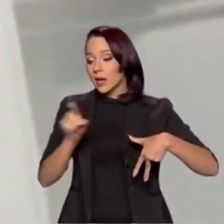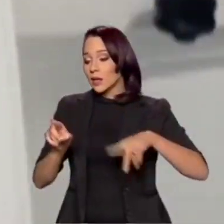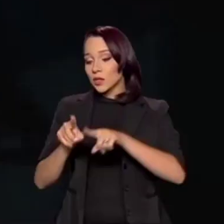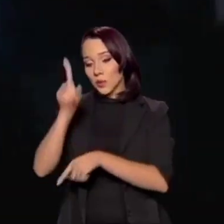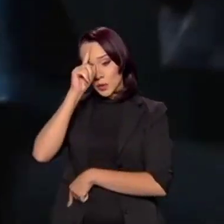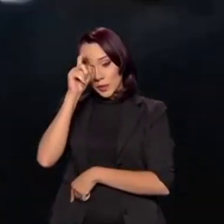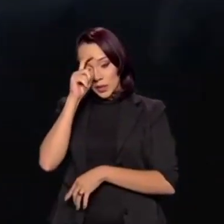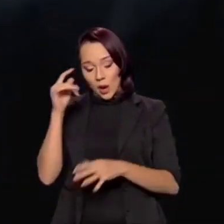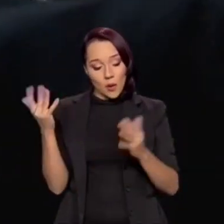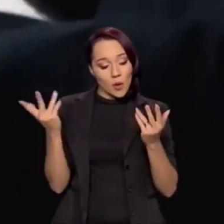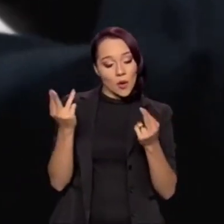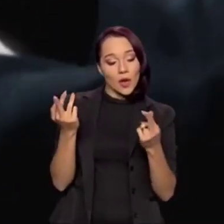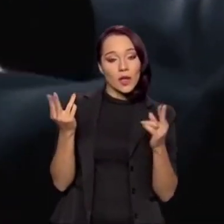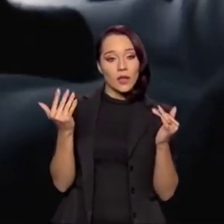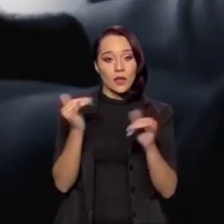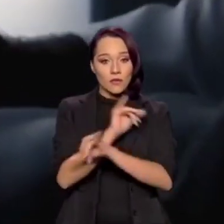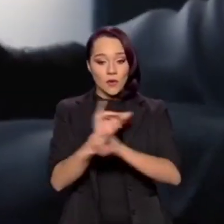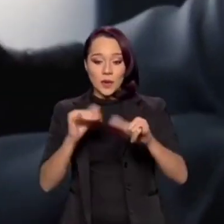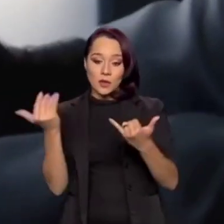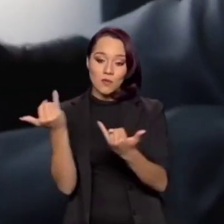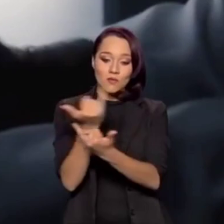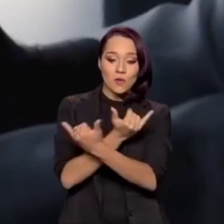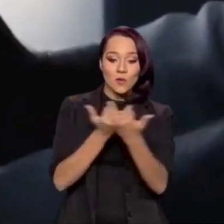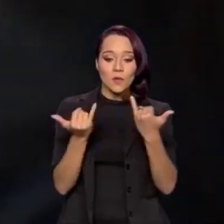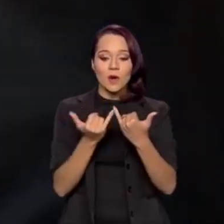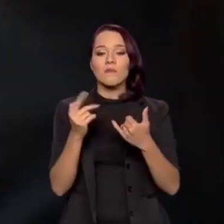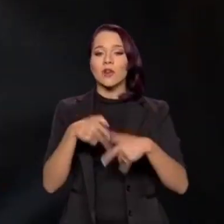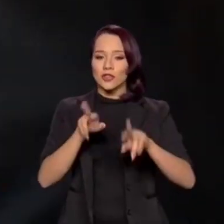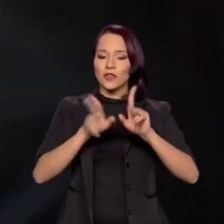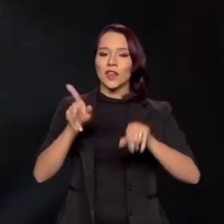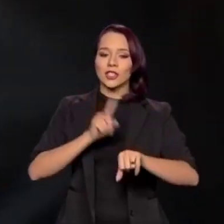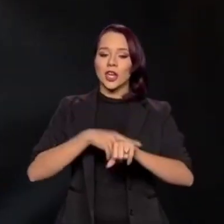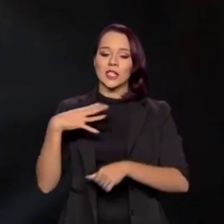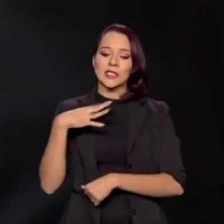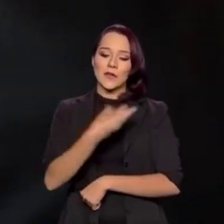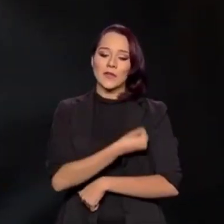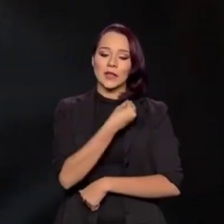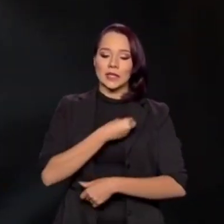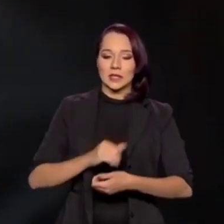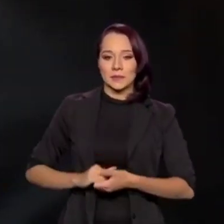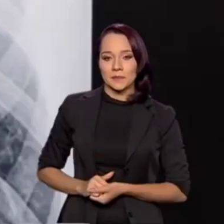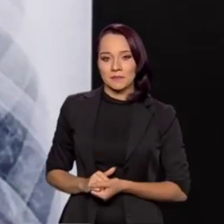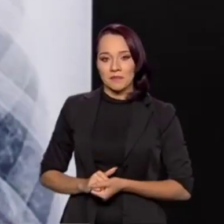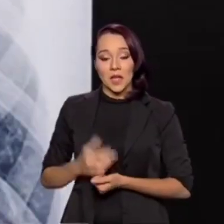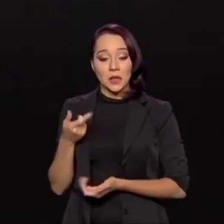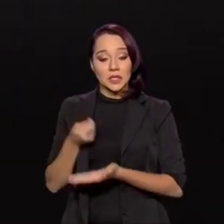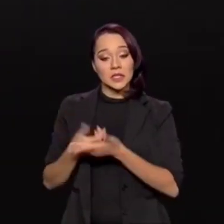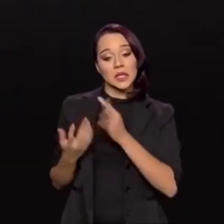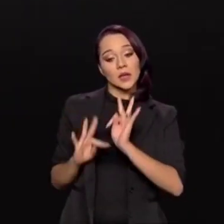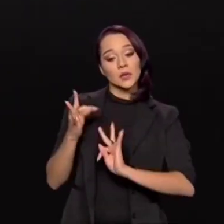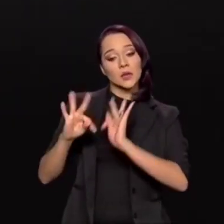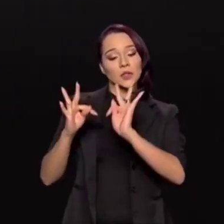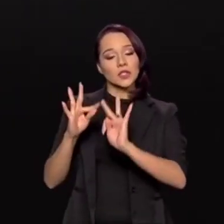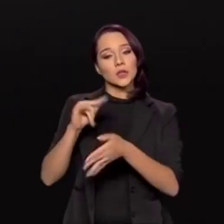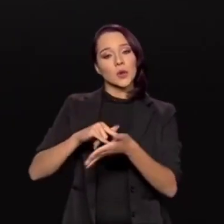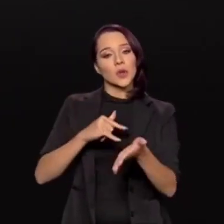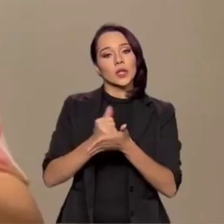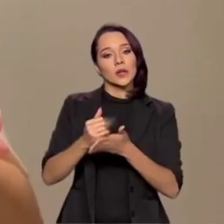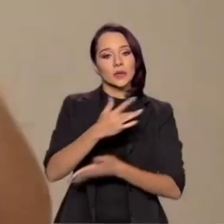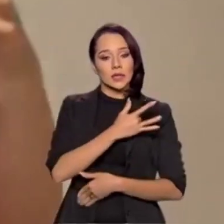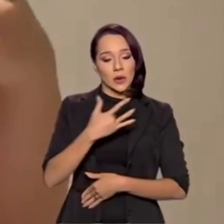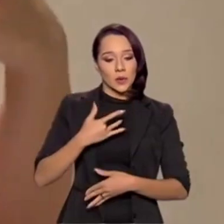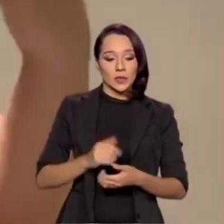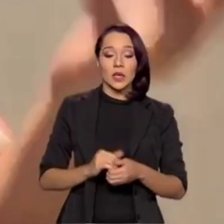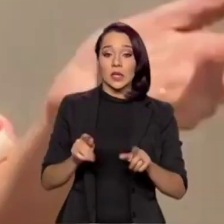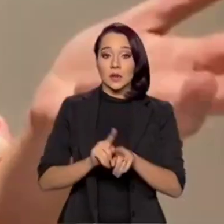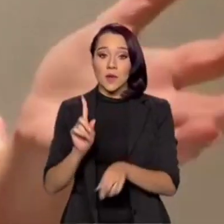hospitalar pode fazer diferença na hora de salvar vidas. Nós somos uma empresa de tecnologia focada em saúde e